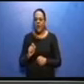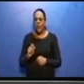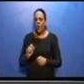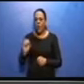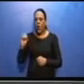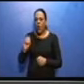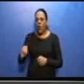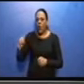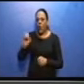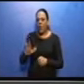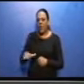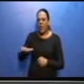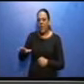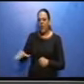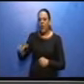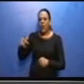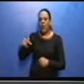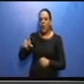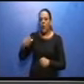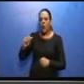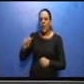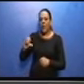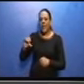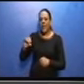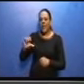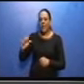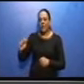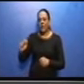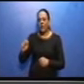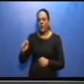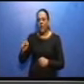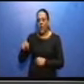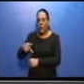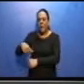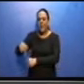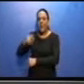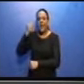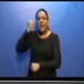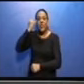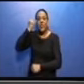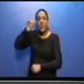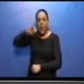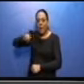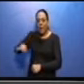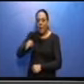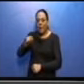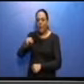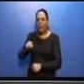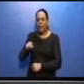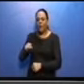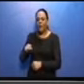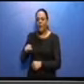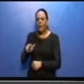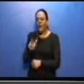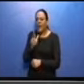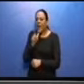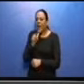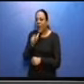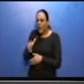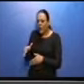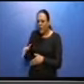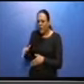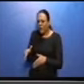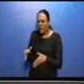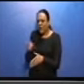Mais precisamente ali na região do Japão, agem sobre esse país. Essa corrente fria, Oya-shio, e